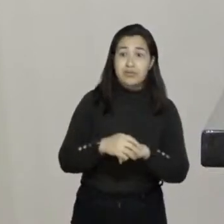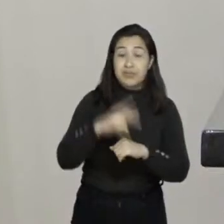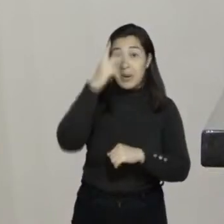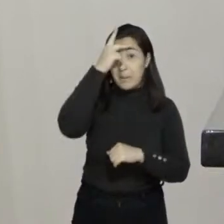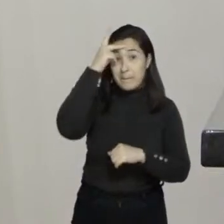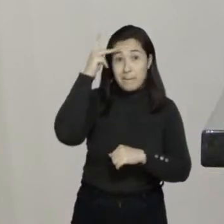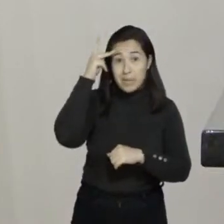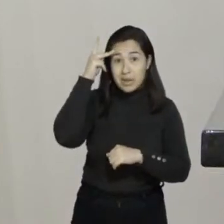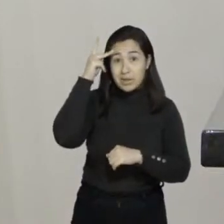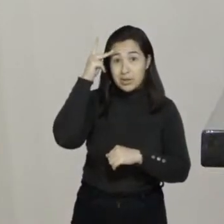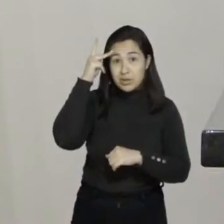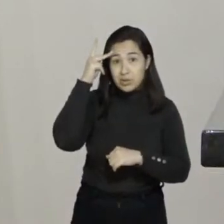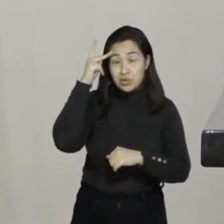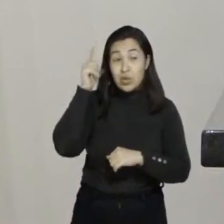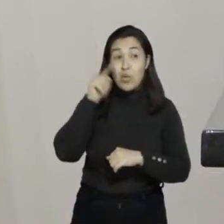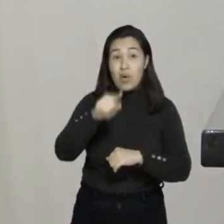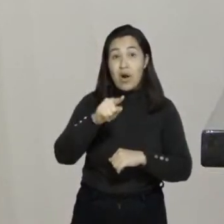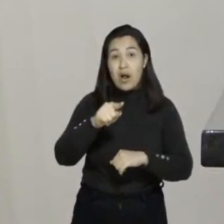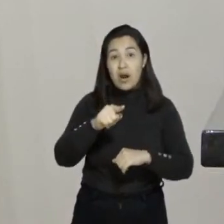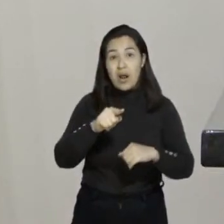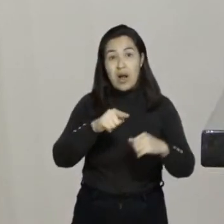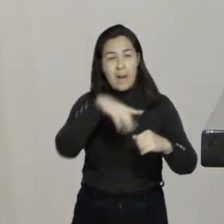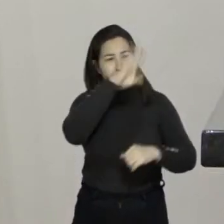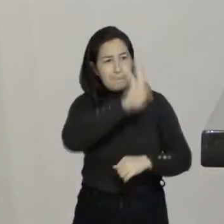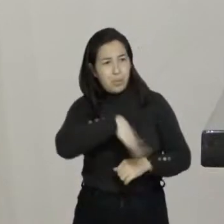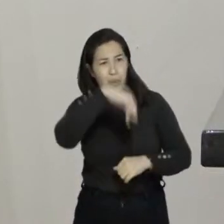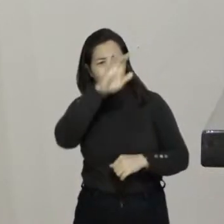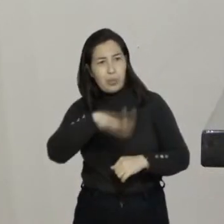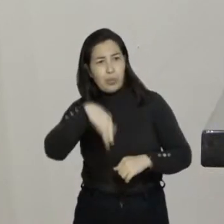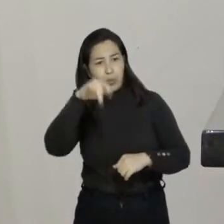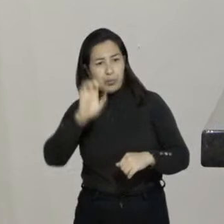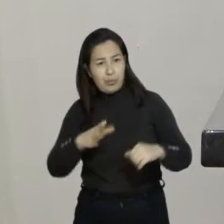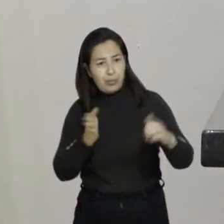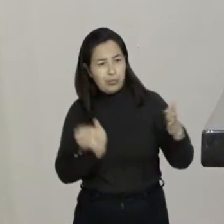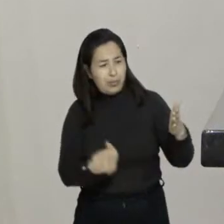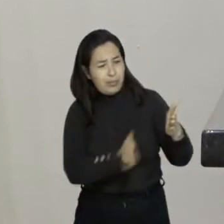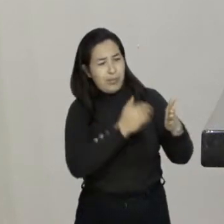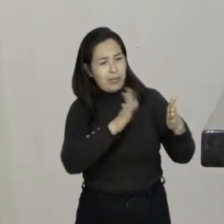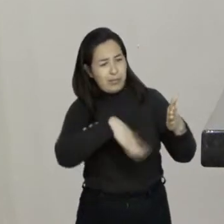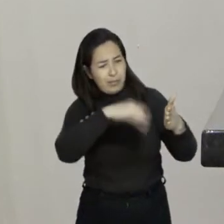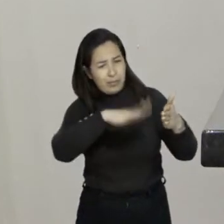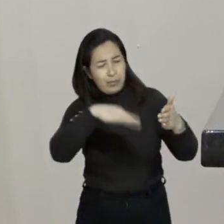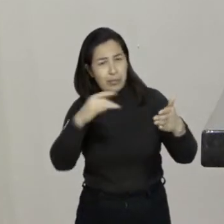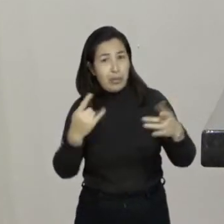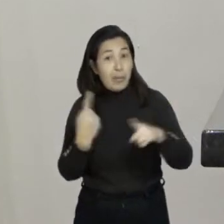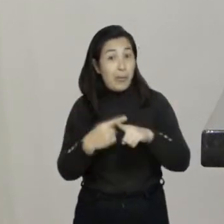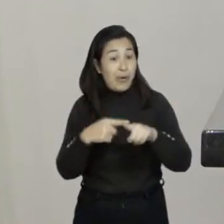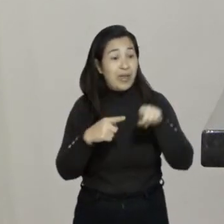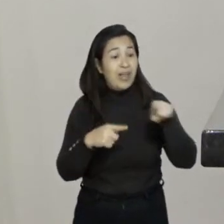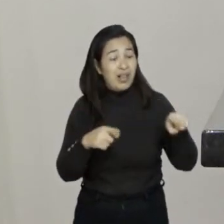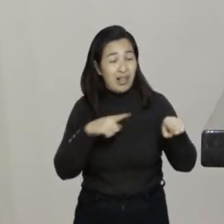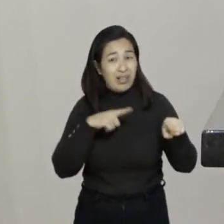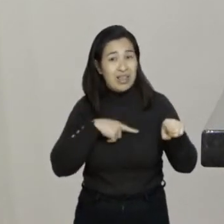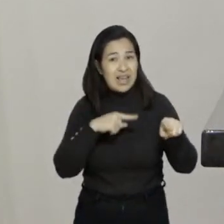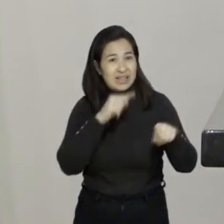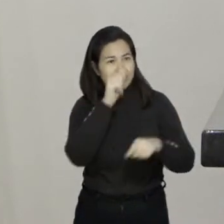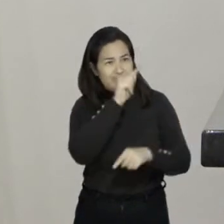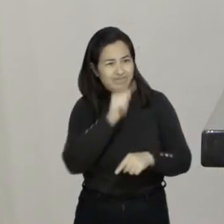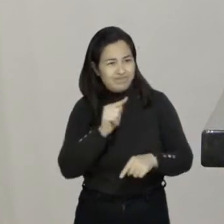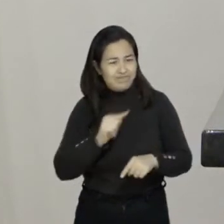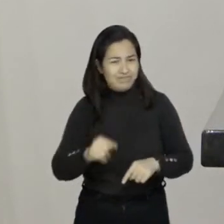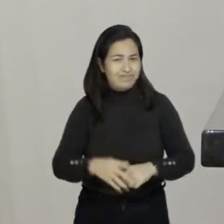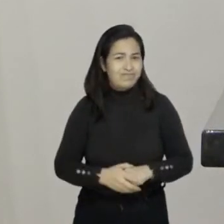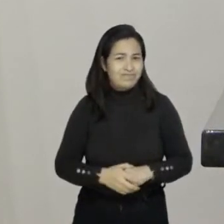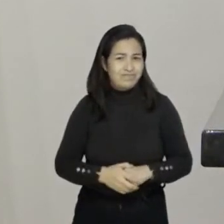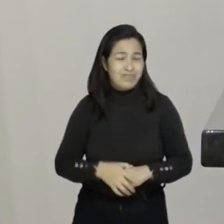rebocando a parede lá daquela daquela caixa d'água uma um morador mostrou o protocolo